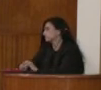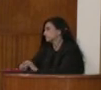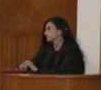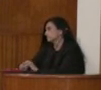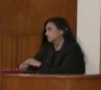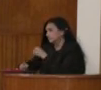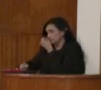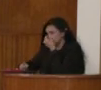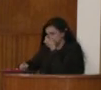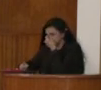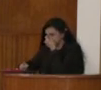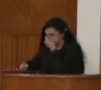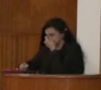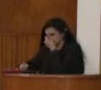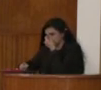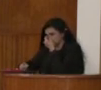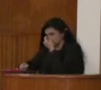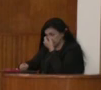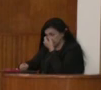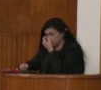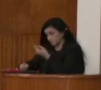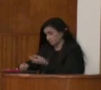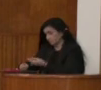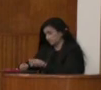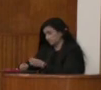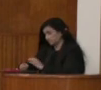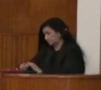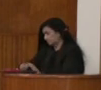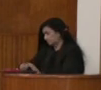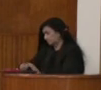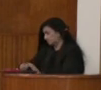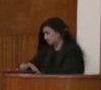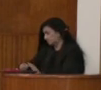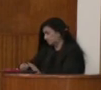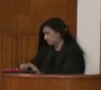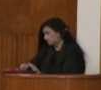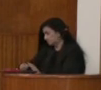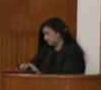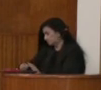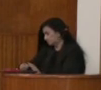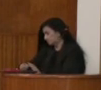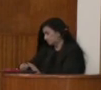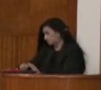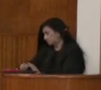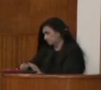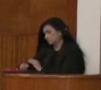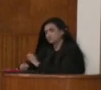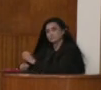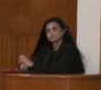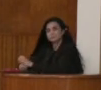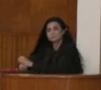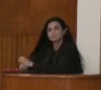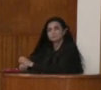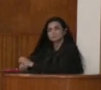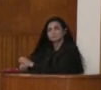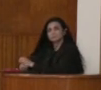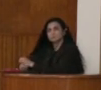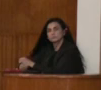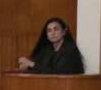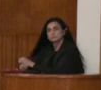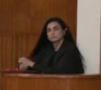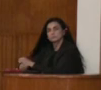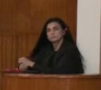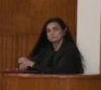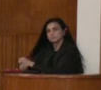tem fiscais para fazer a fiscalização. E eu sou do concurso de 96, eu fiz o concurso